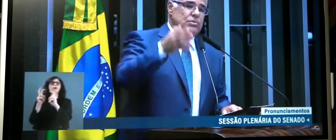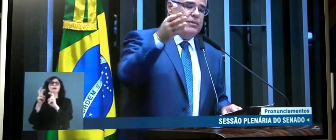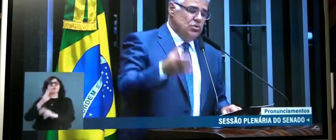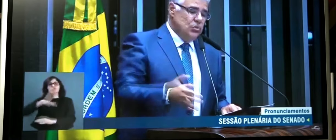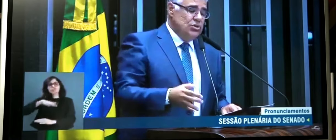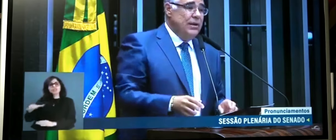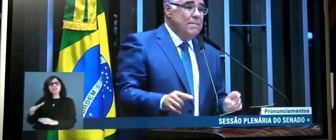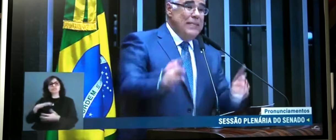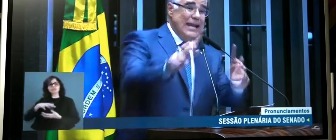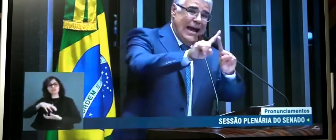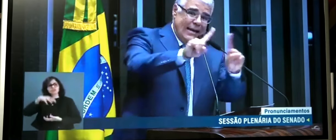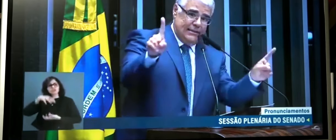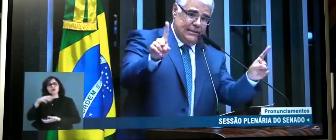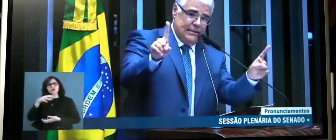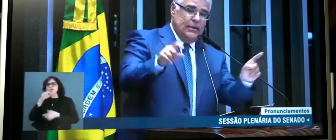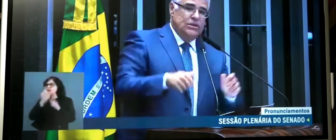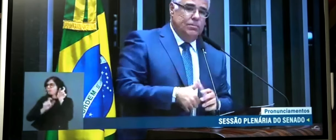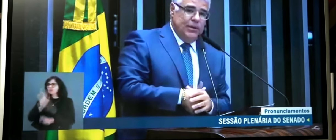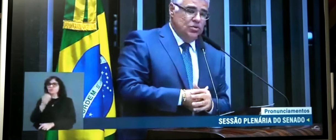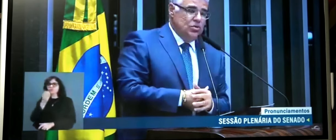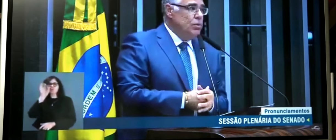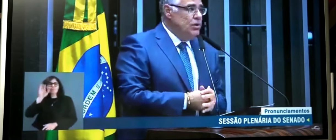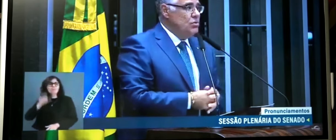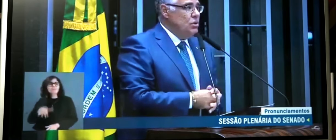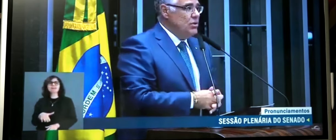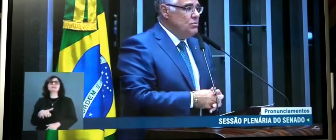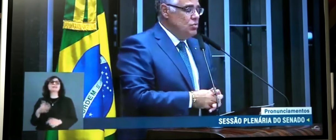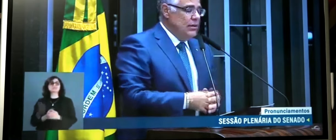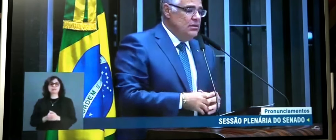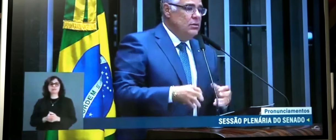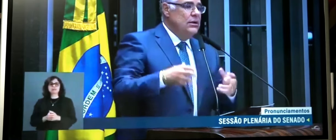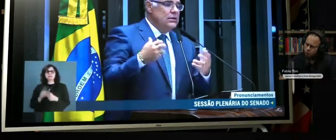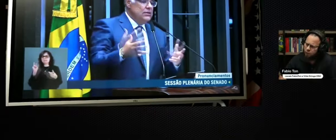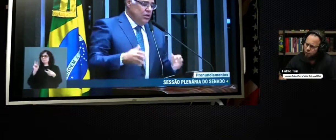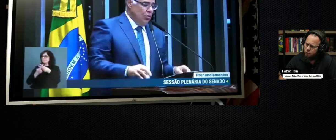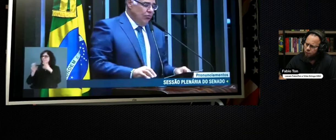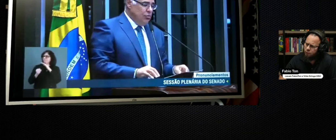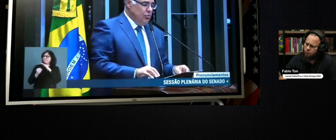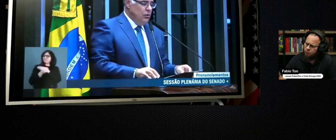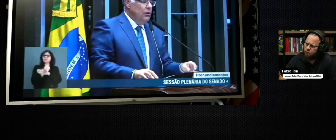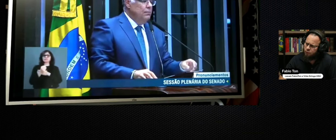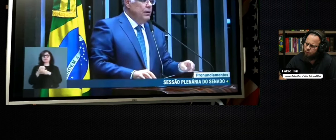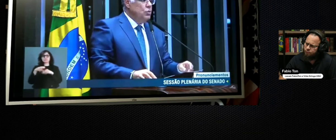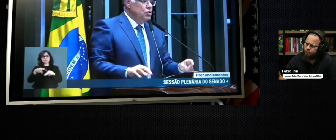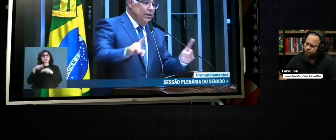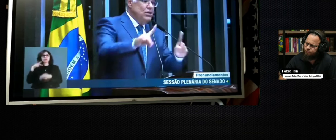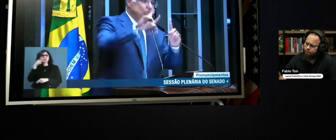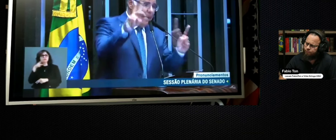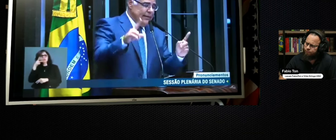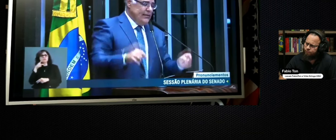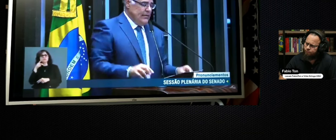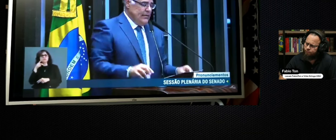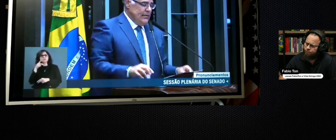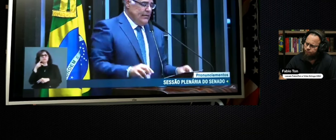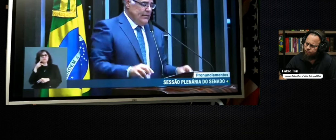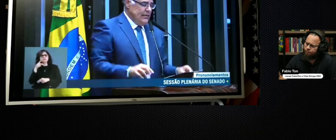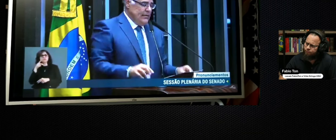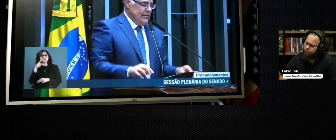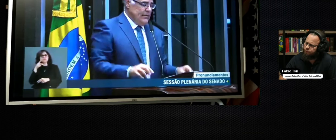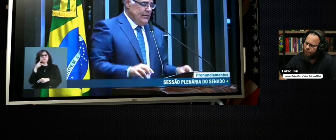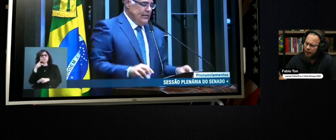de idosos, de pessoas de bem, milhares de presos políticos que nós temos no Brasil, seja ouvido pelos homens de bem dessa.